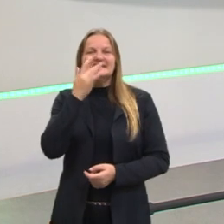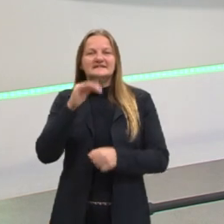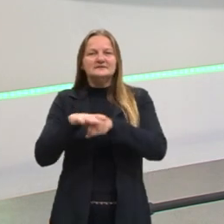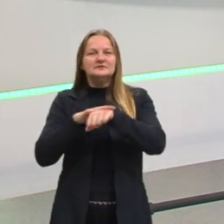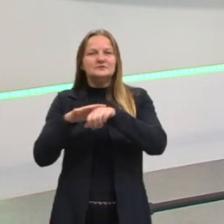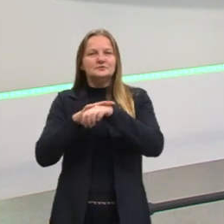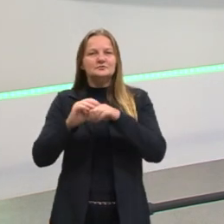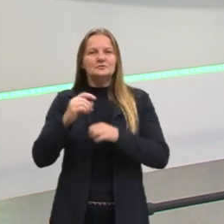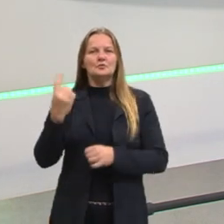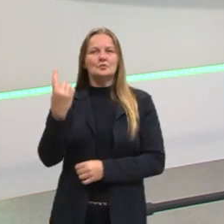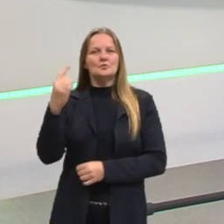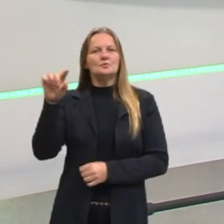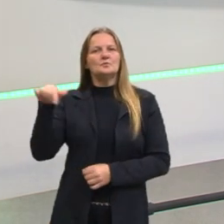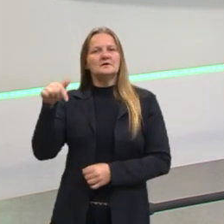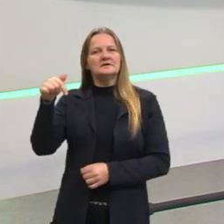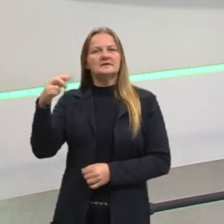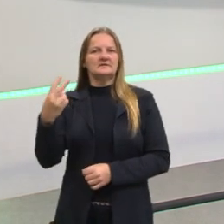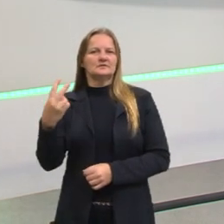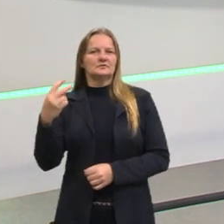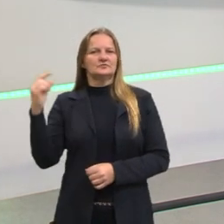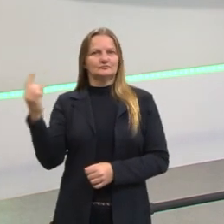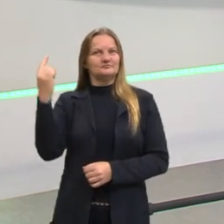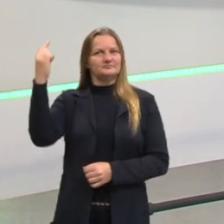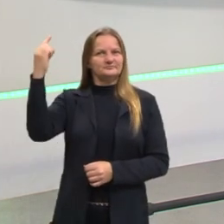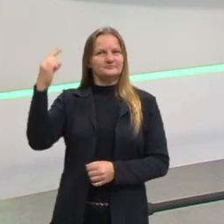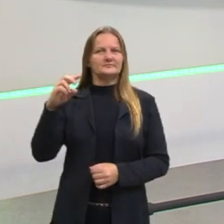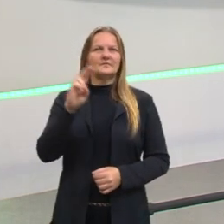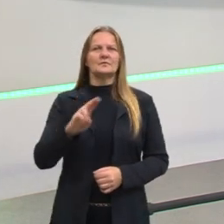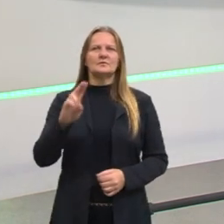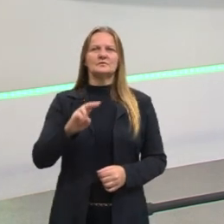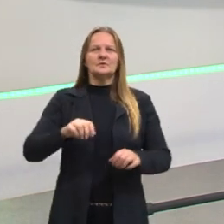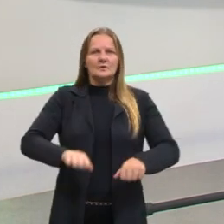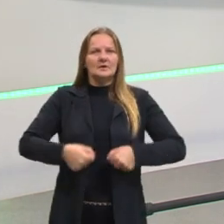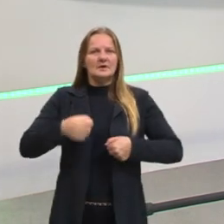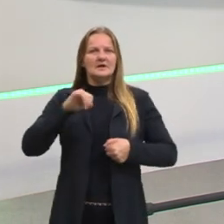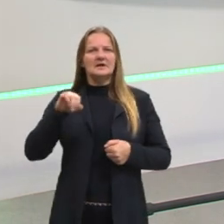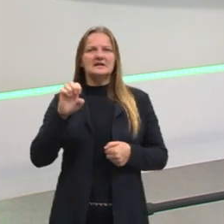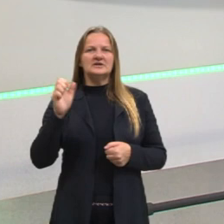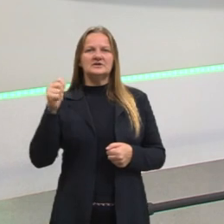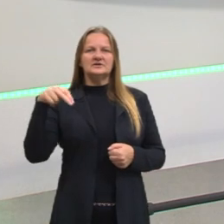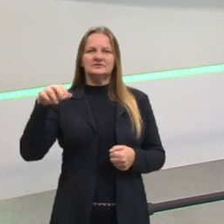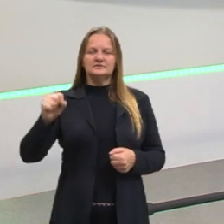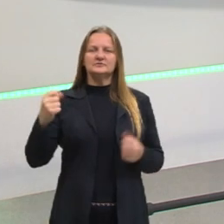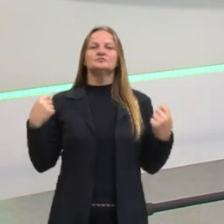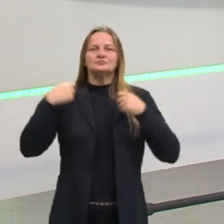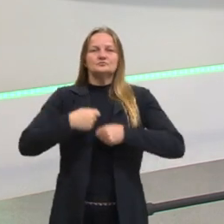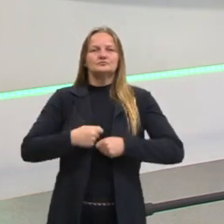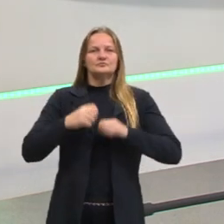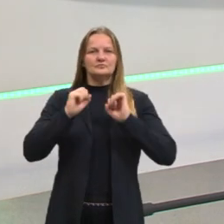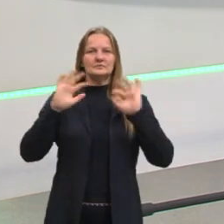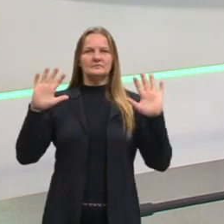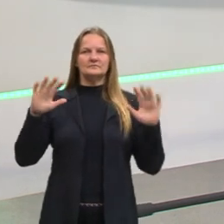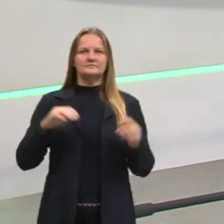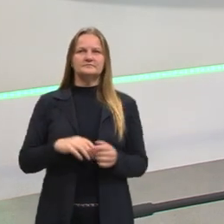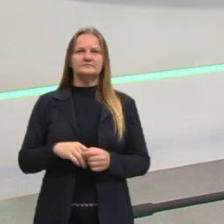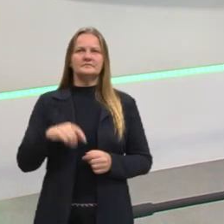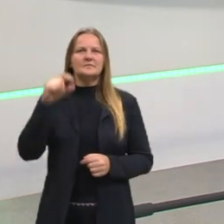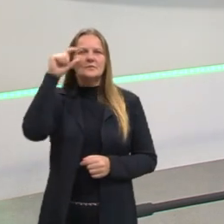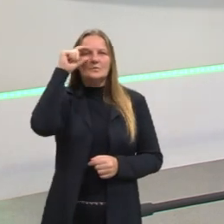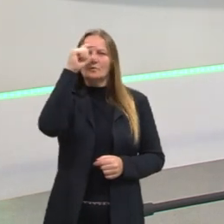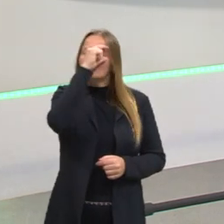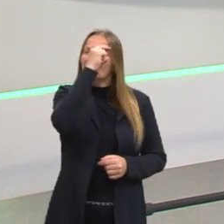de aproximadamente um metro e setenta e dois estou usando uma calça jeans e uma jaqueta na cor clara um